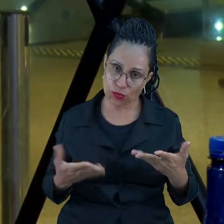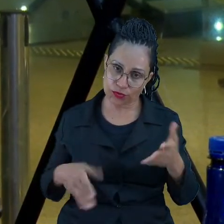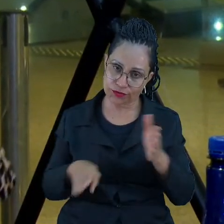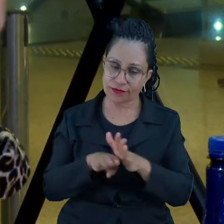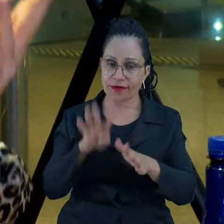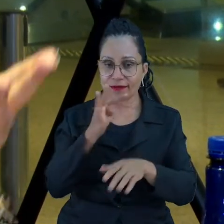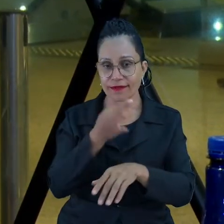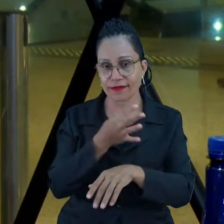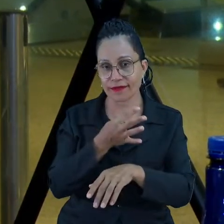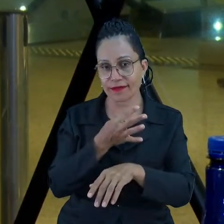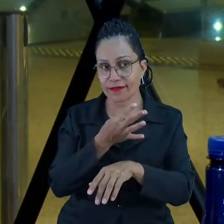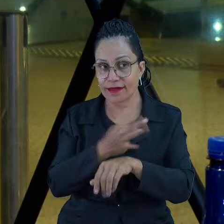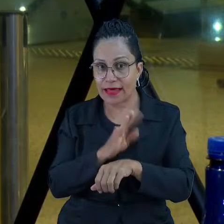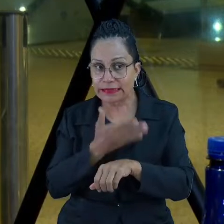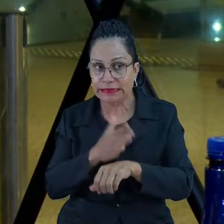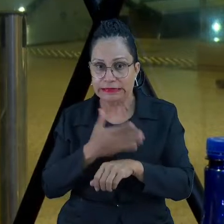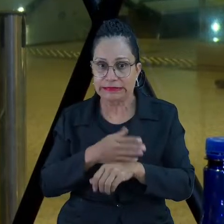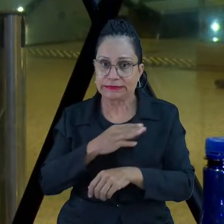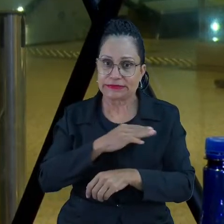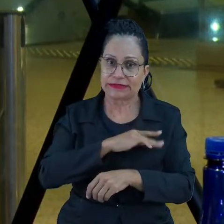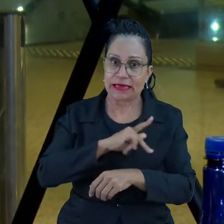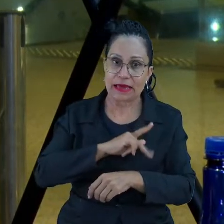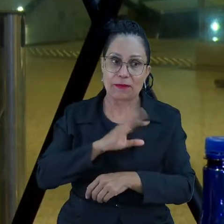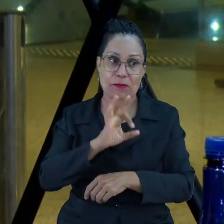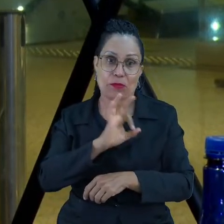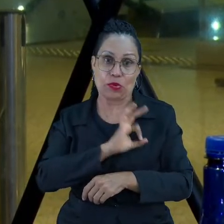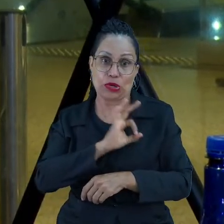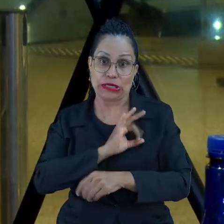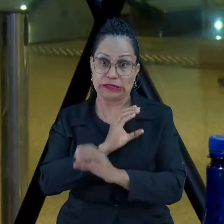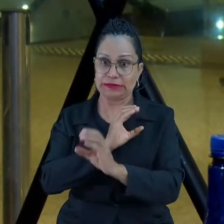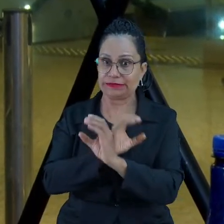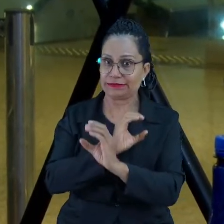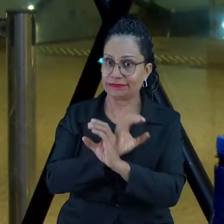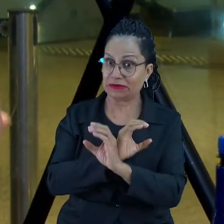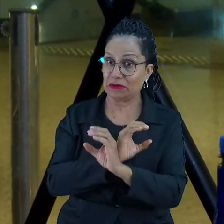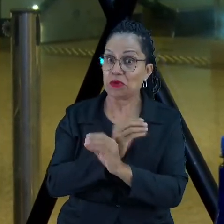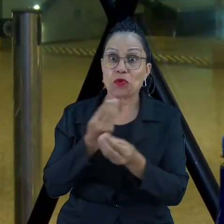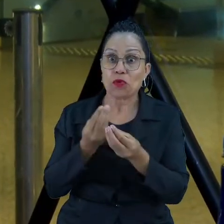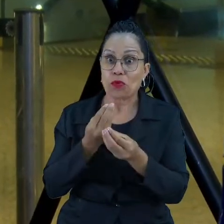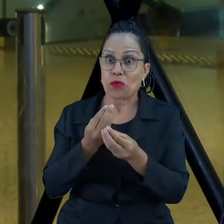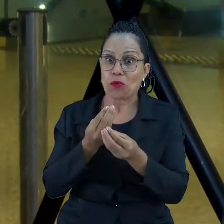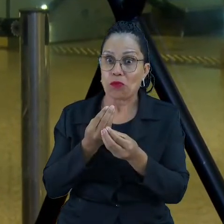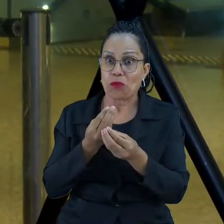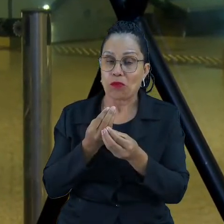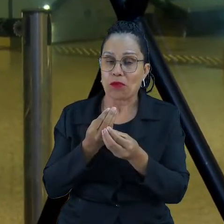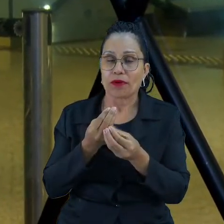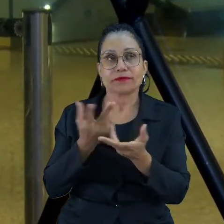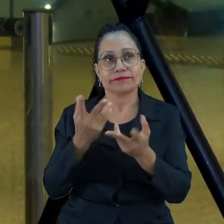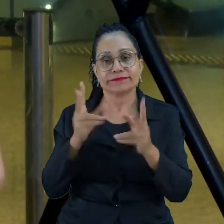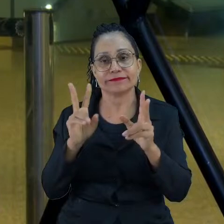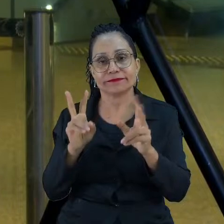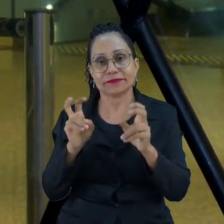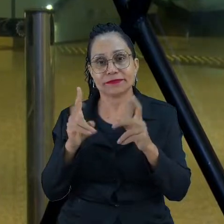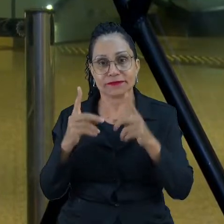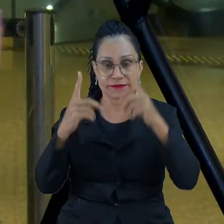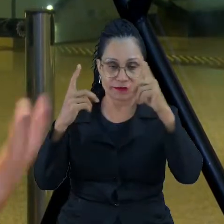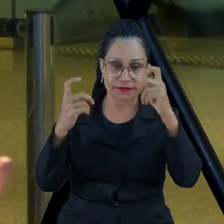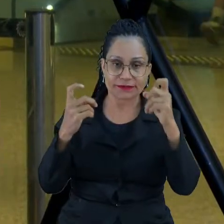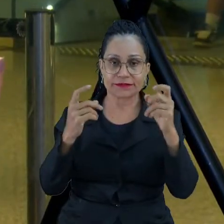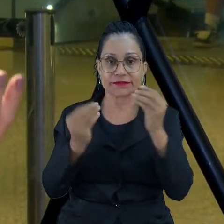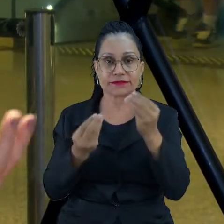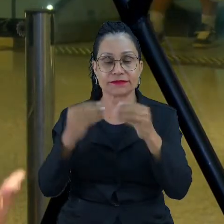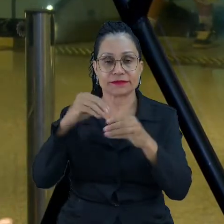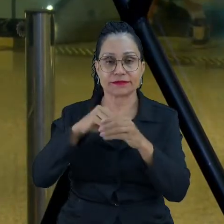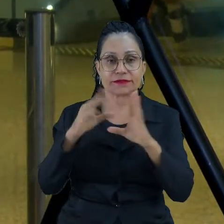treinamento, né? Vem o Ministério Público, Polícia Judiciária Civil. É um assunto, né, que a gente sabe, né? Enfrentamento à violência doméstica,